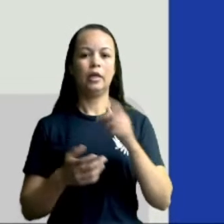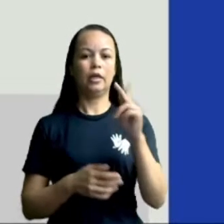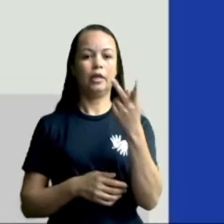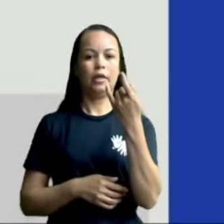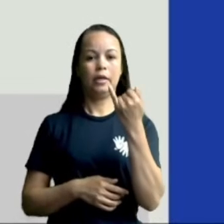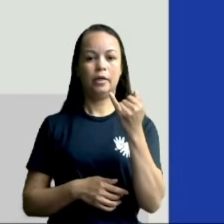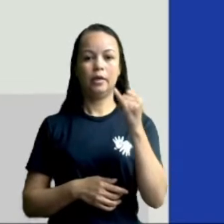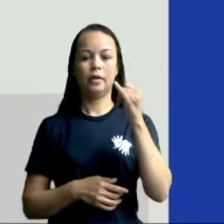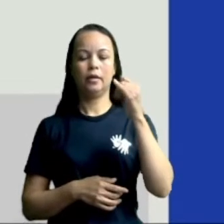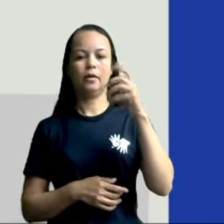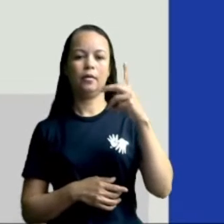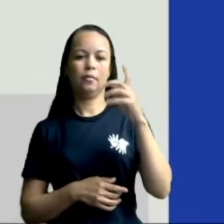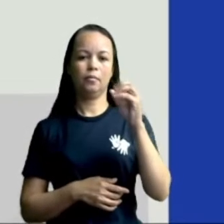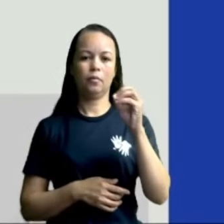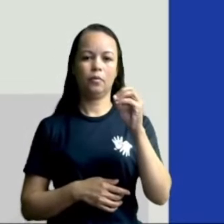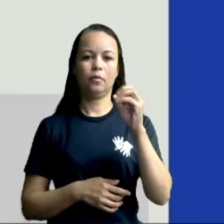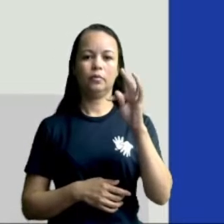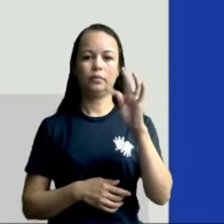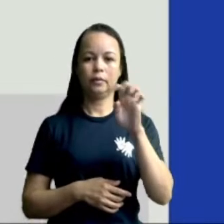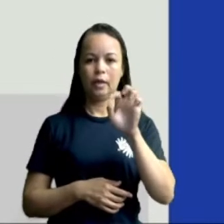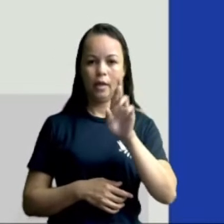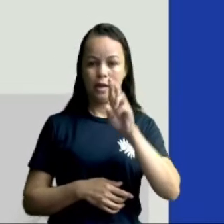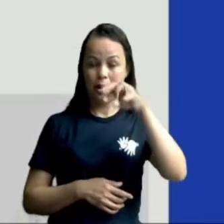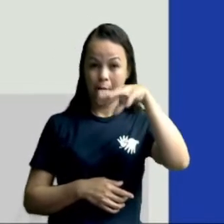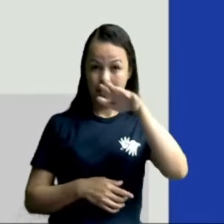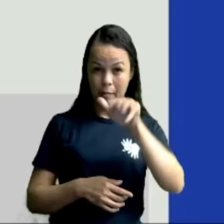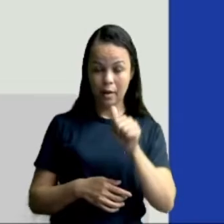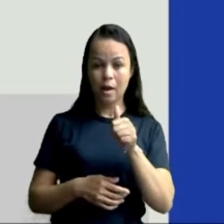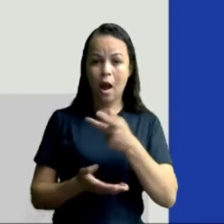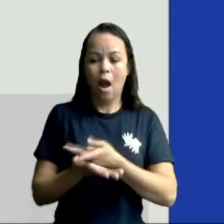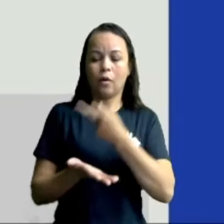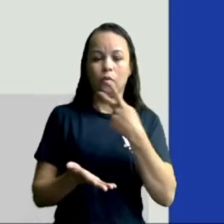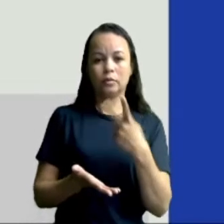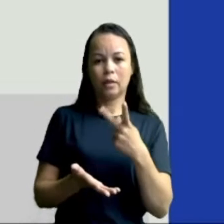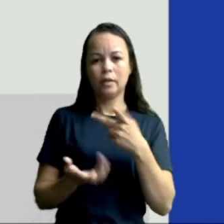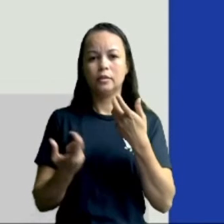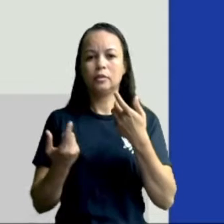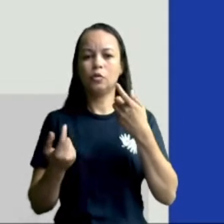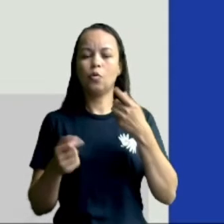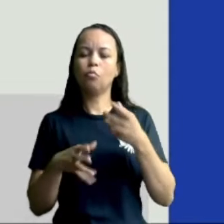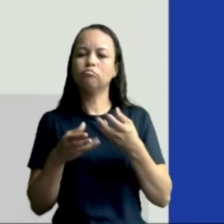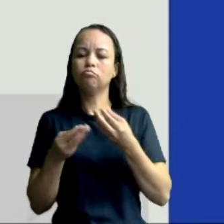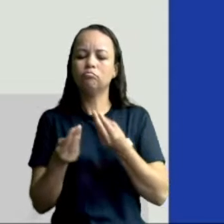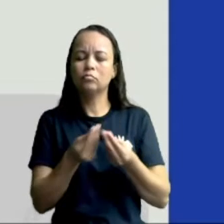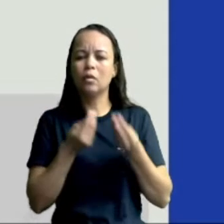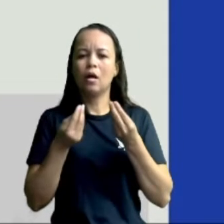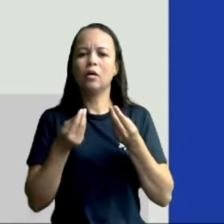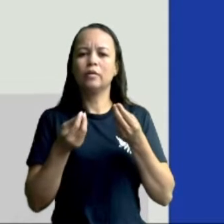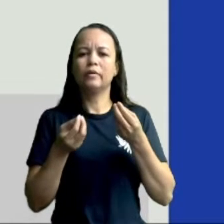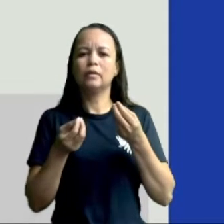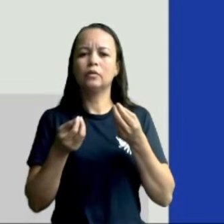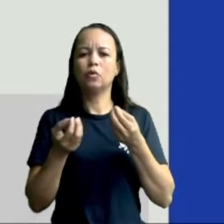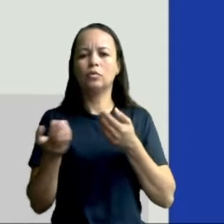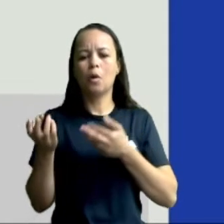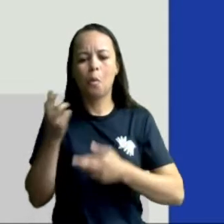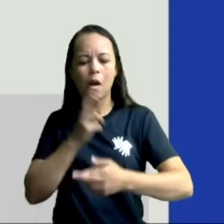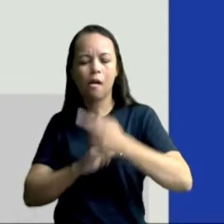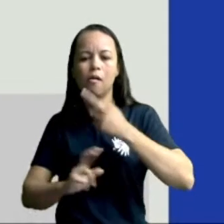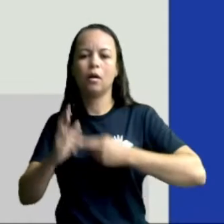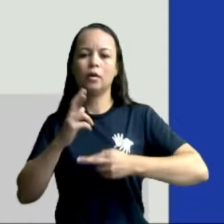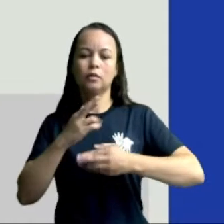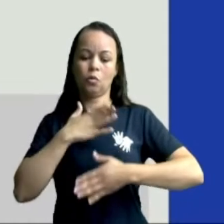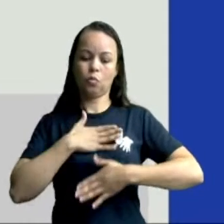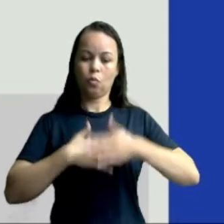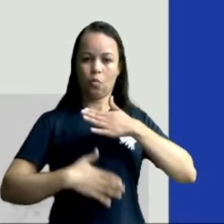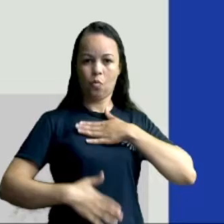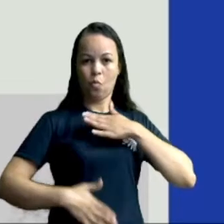hipotermia, acontece justamente esse fenômeno, que é um fenômeno fisiológico, mas que vai ter toda uma relação física para o teu organismo, para